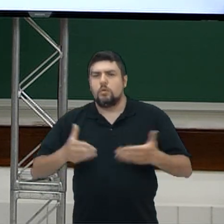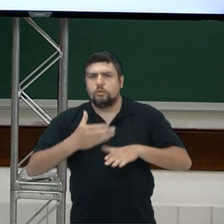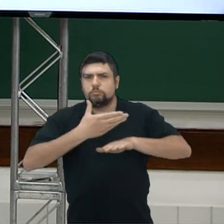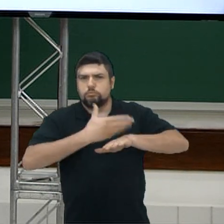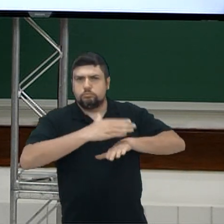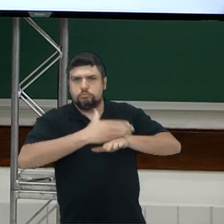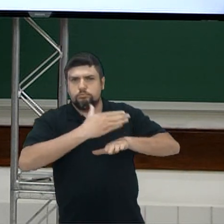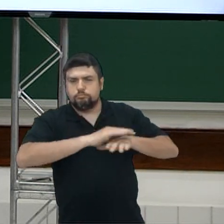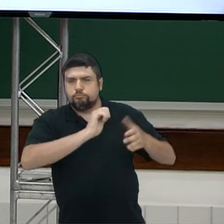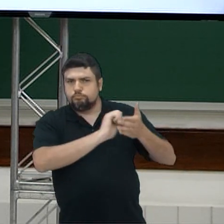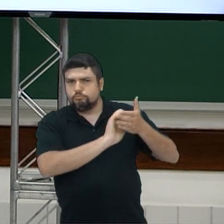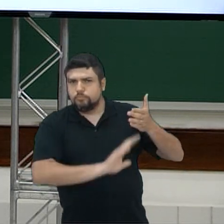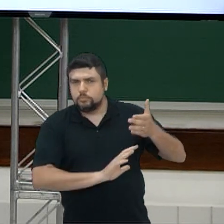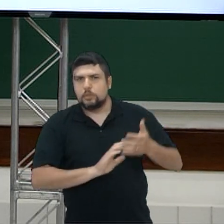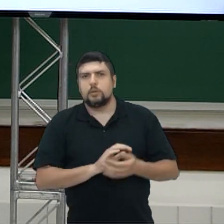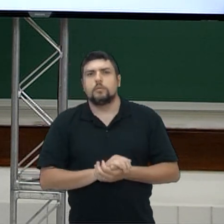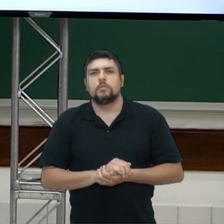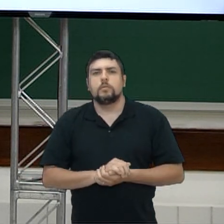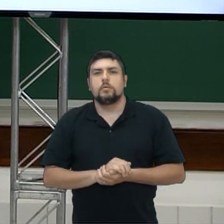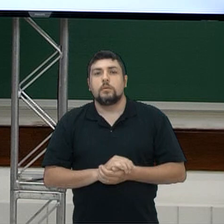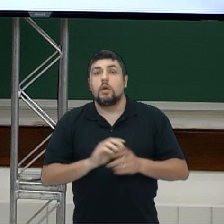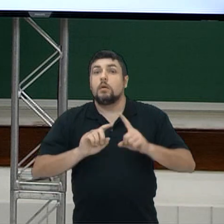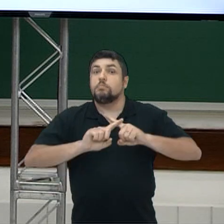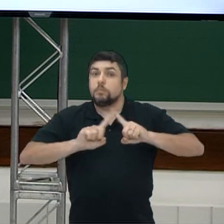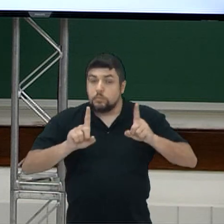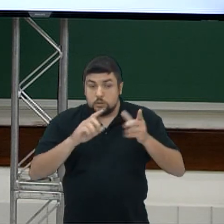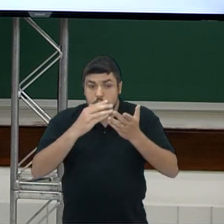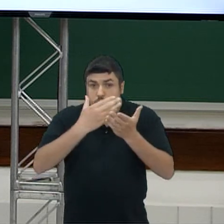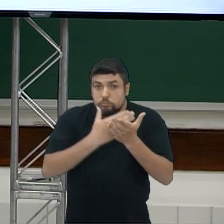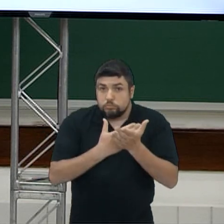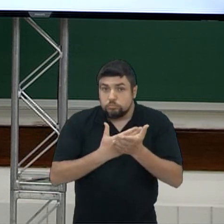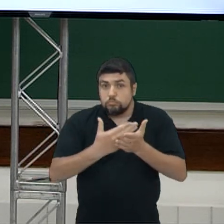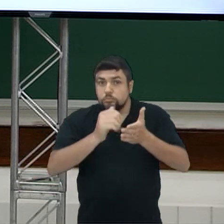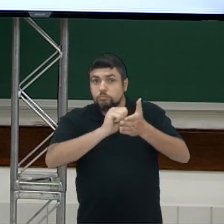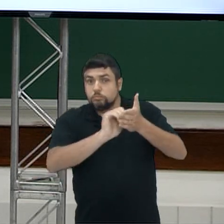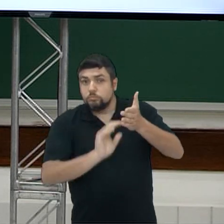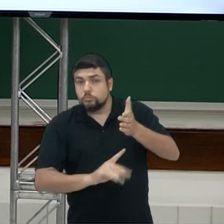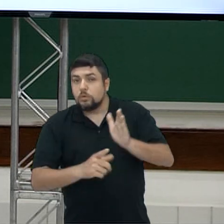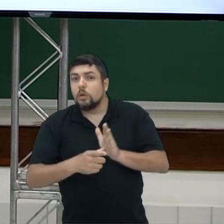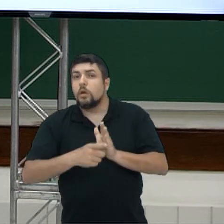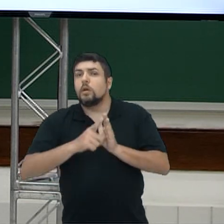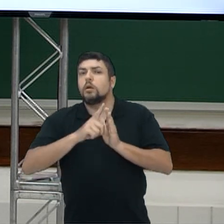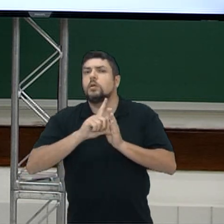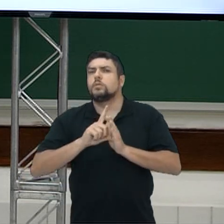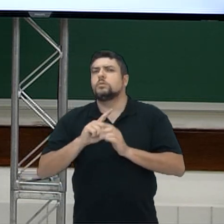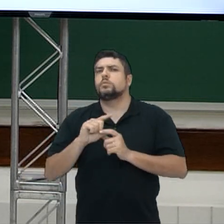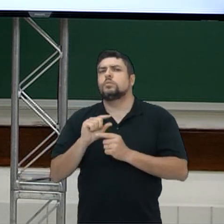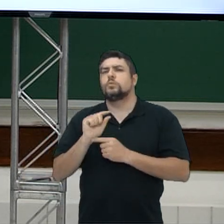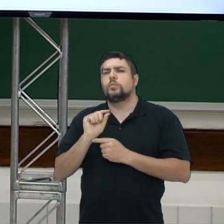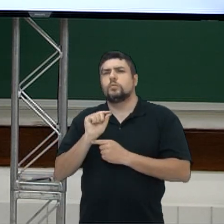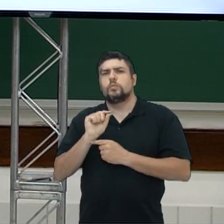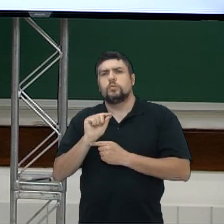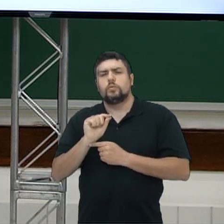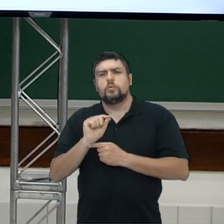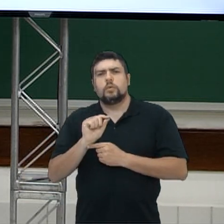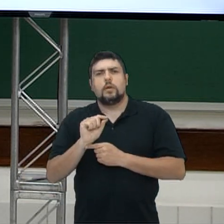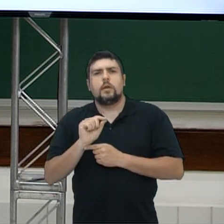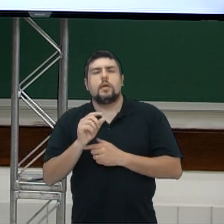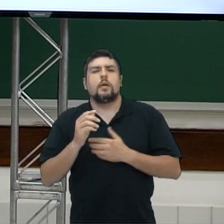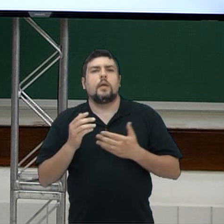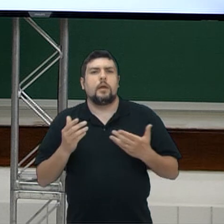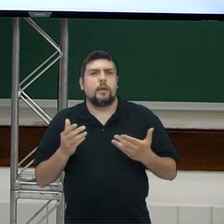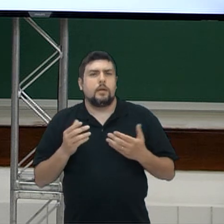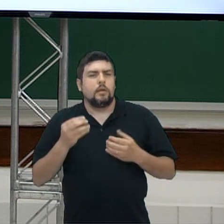exercícios. É! Antes de fazermos exercícios, eu vou relembrar e fazer algumas ligações,